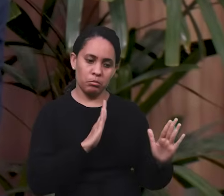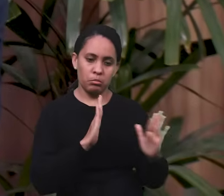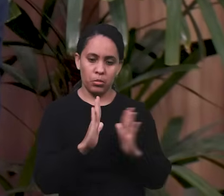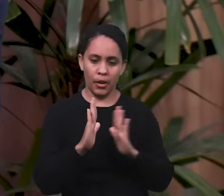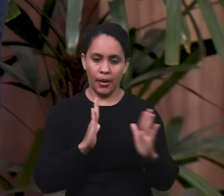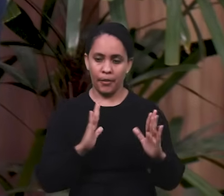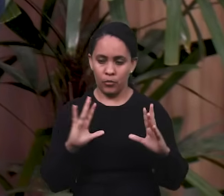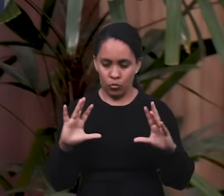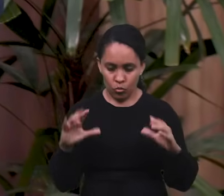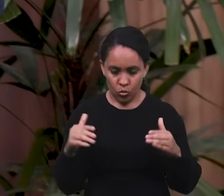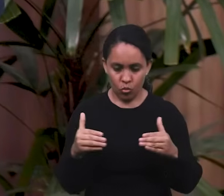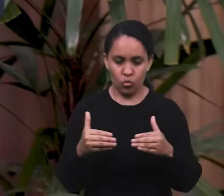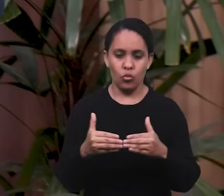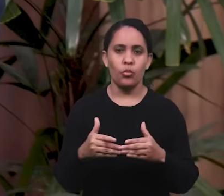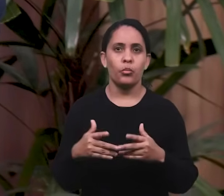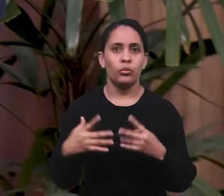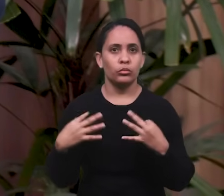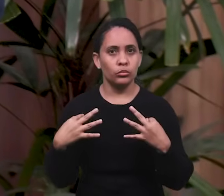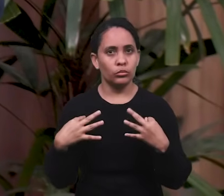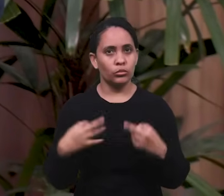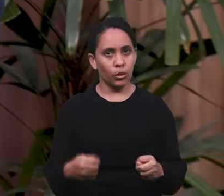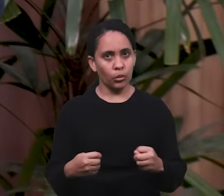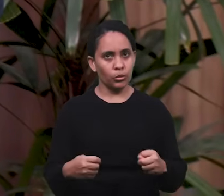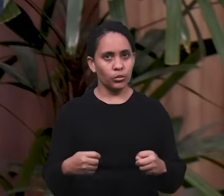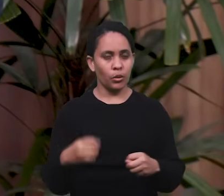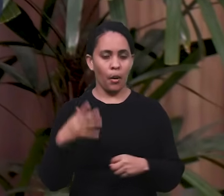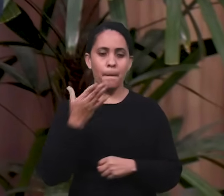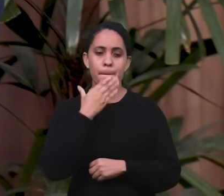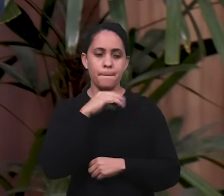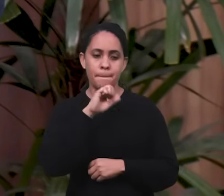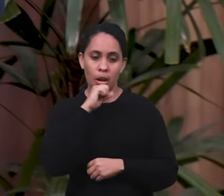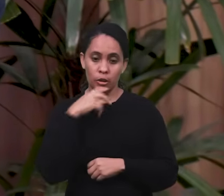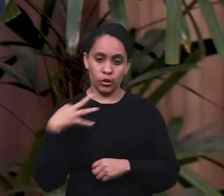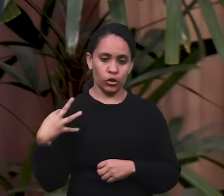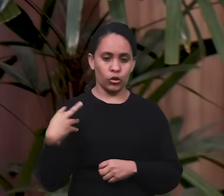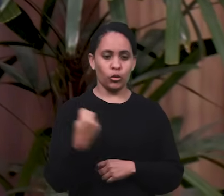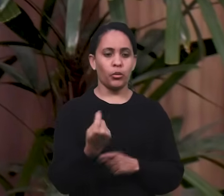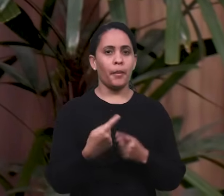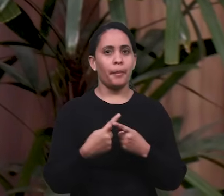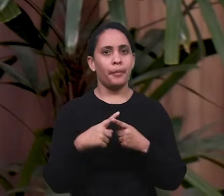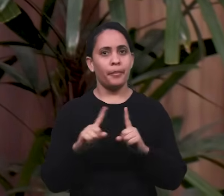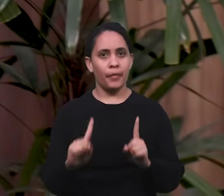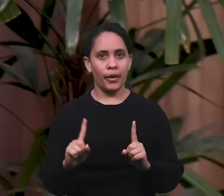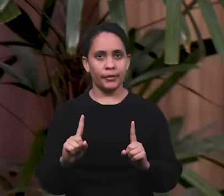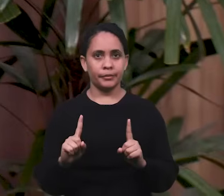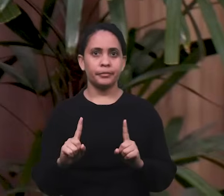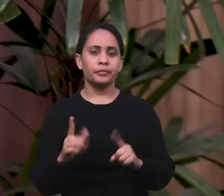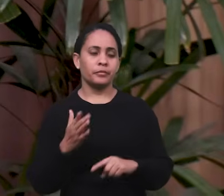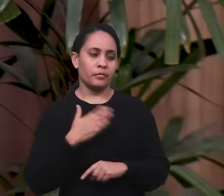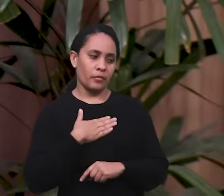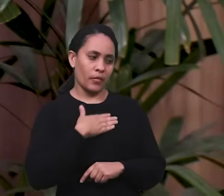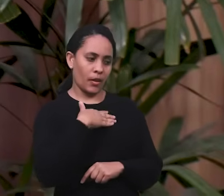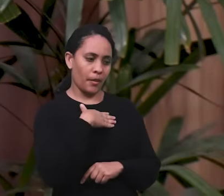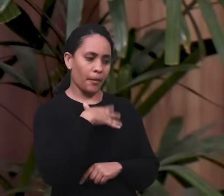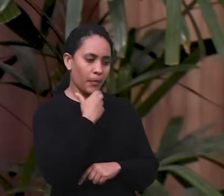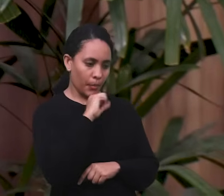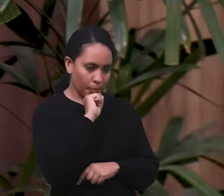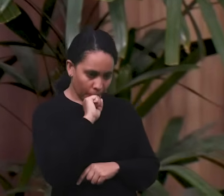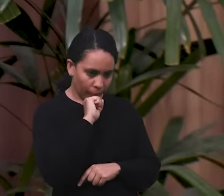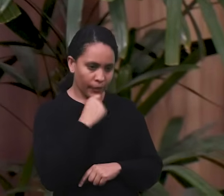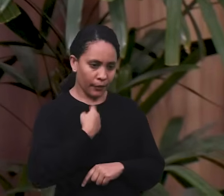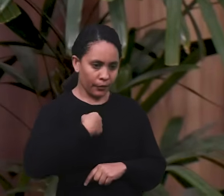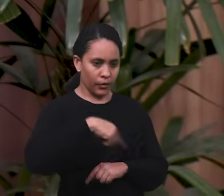momentos coletivos, onde todos, Muito bom. ele é o pai de todos, mas ter os momentos que ele sinta, não, ele é o meu